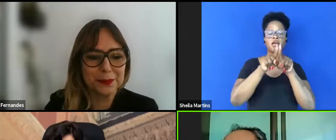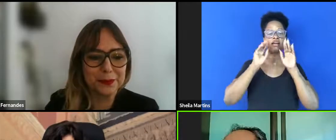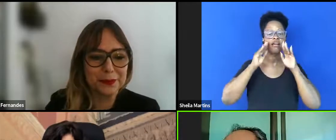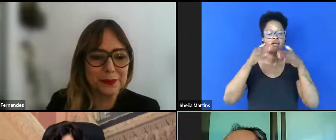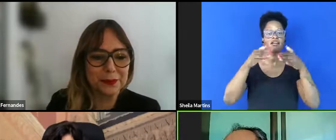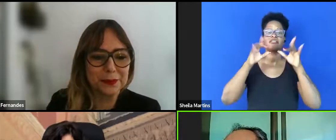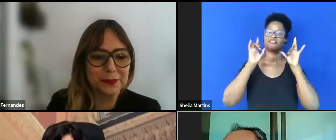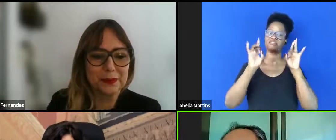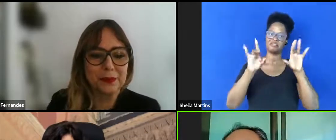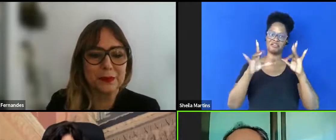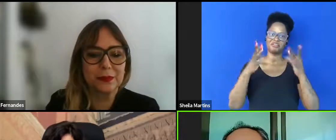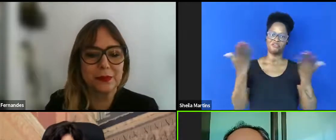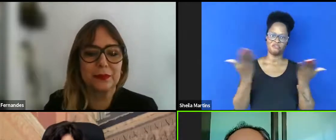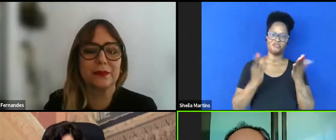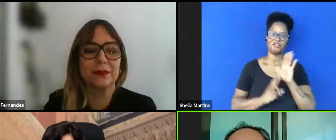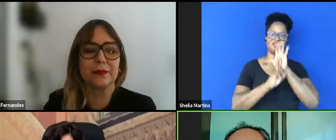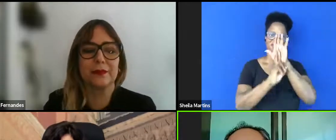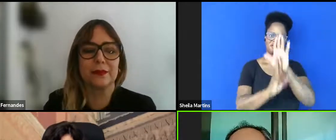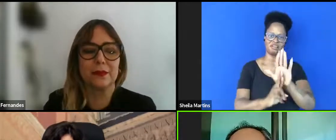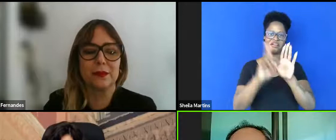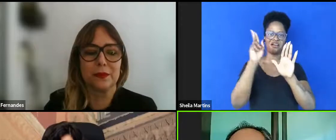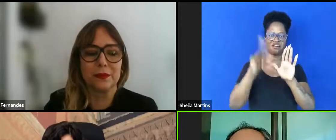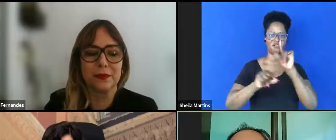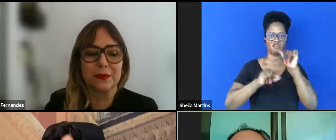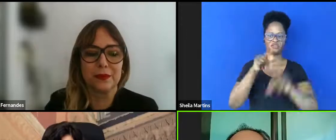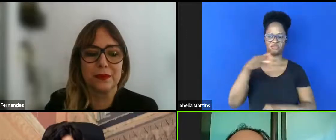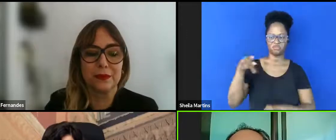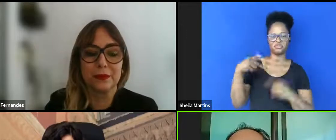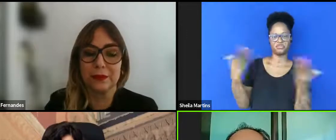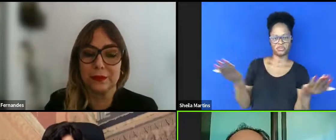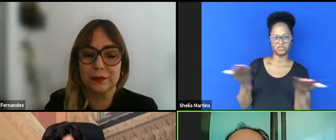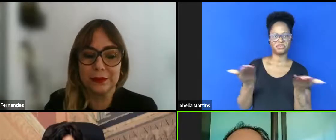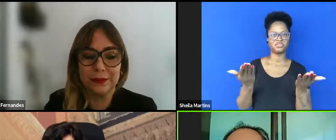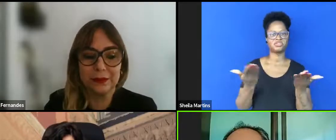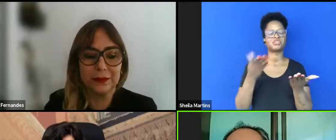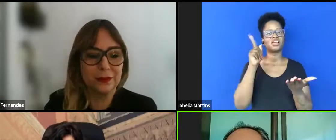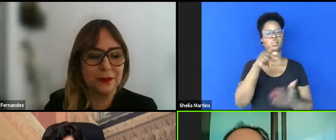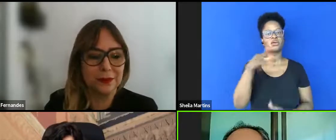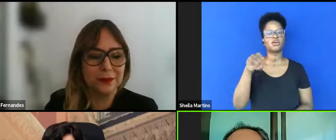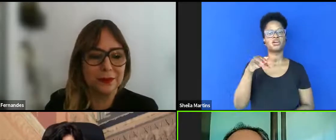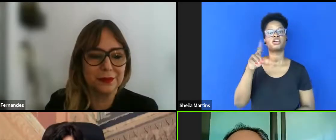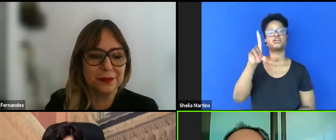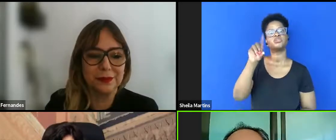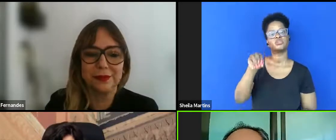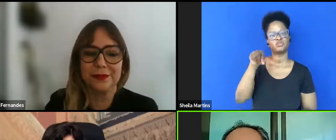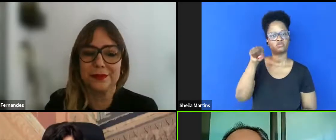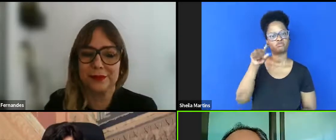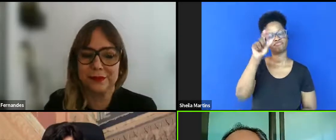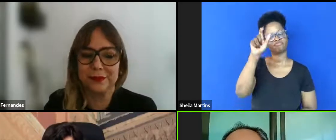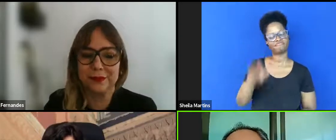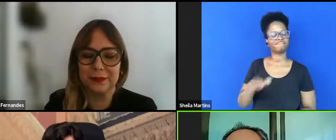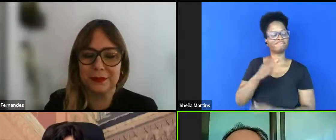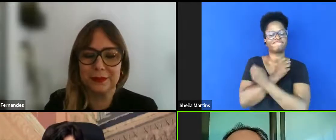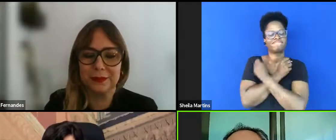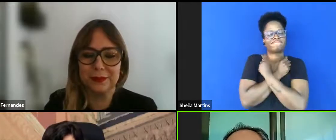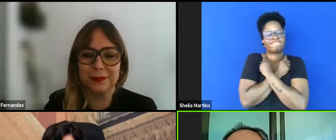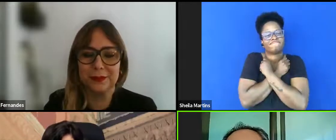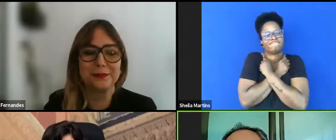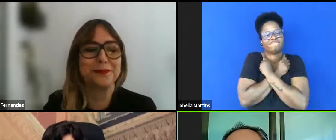hoje representando os professores, o professor Eduardo Frizzi. Um grande abraço aí,